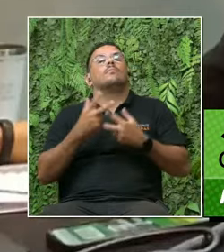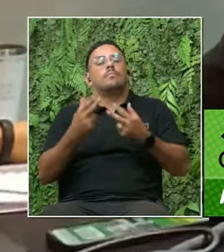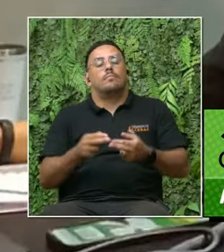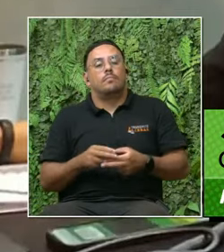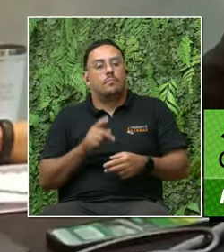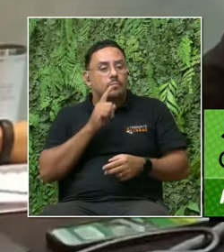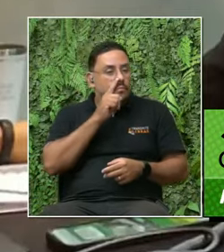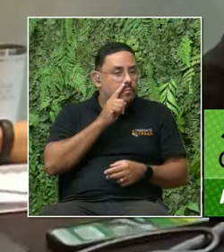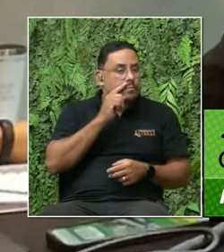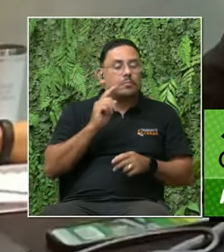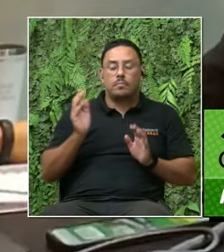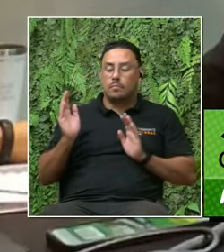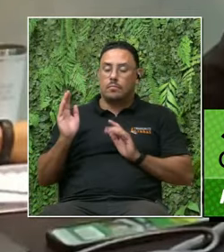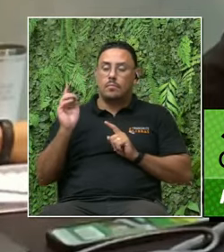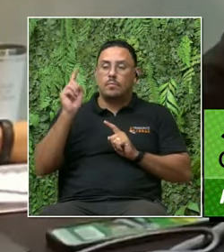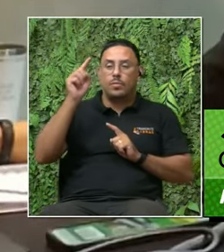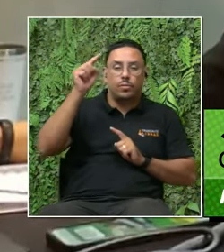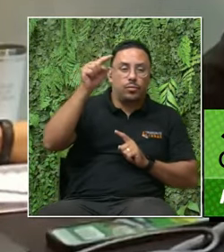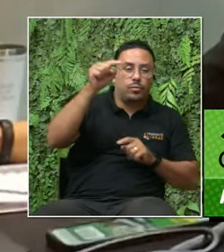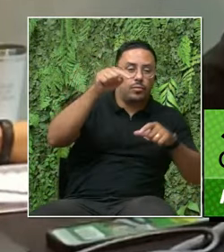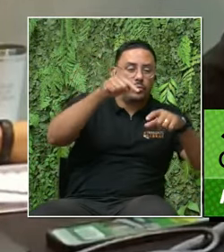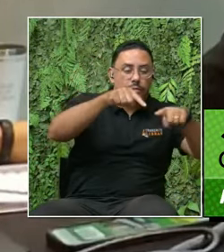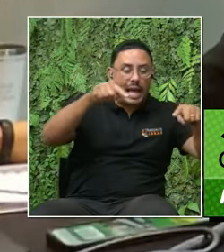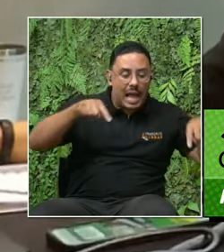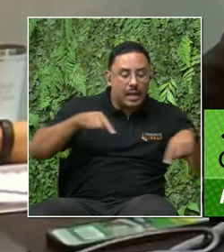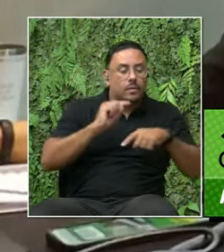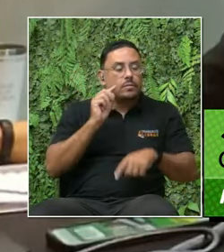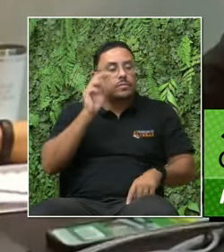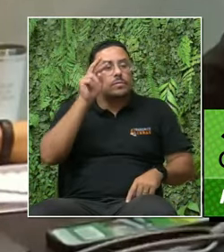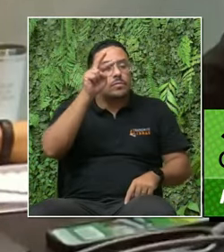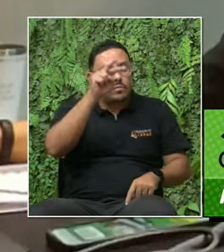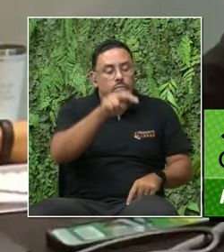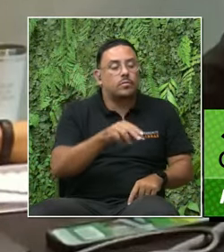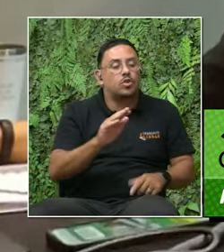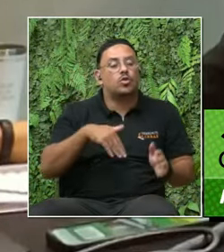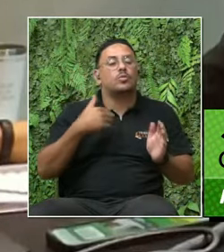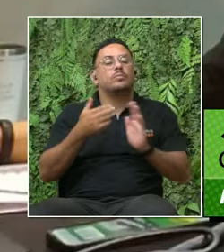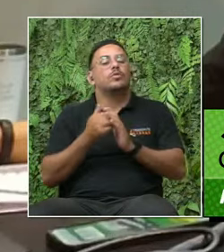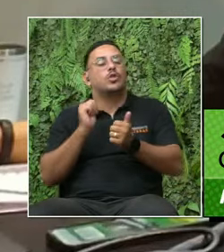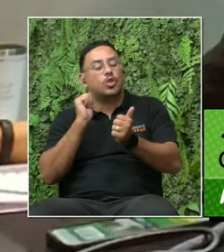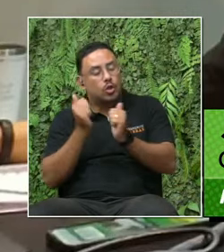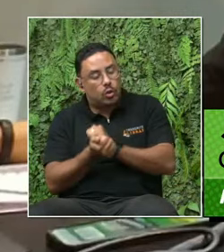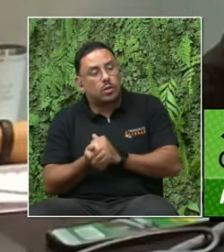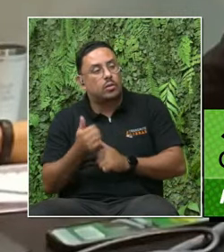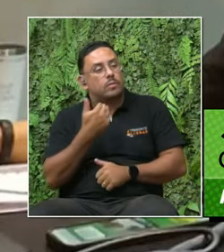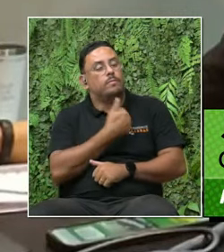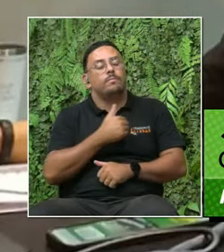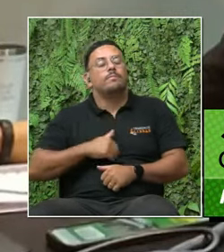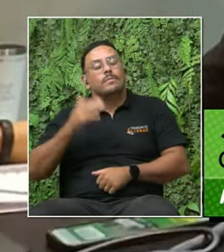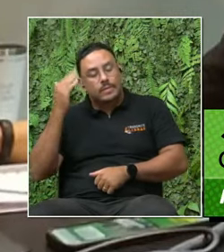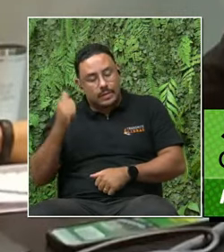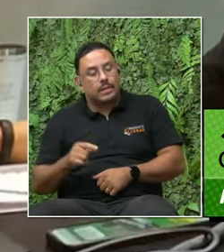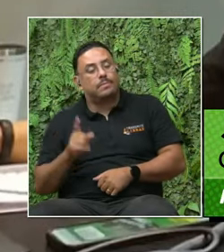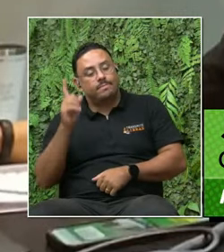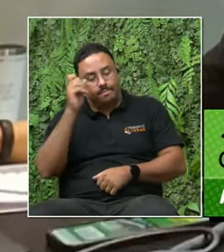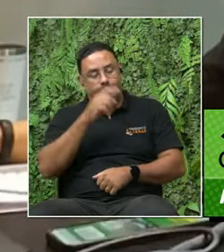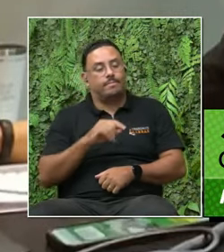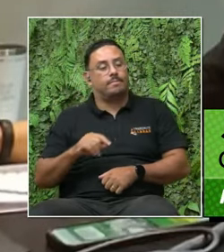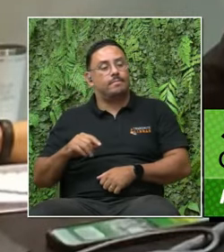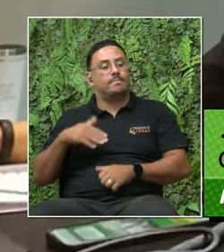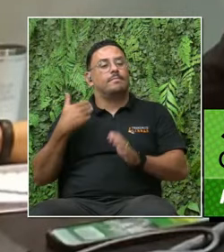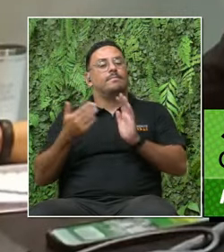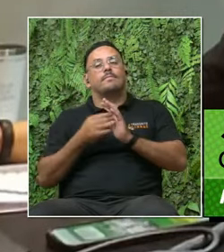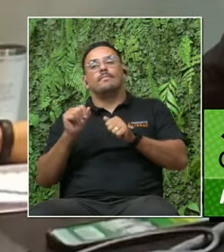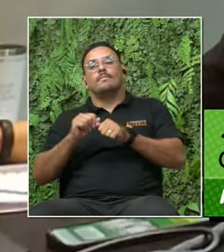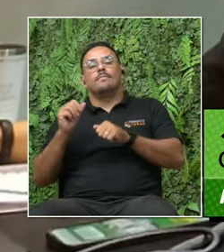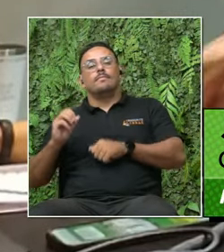levou perigo levantar bola na na área do Atlético todo mundo que vai jogar contra o Atlético Bob e não é de hoje sabe dessa deficiência todo mundo